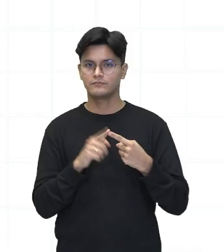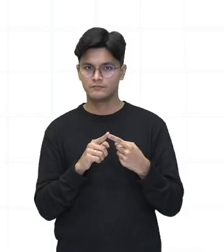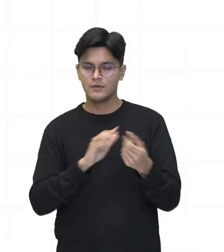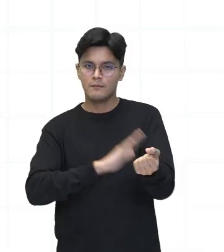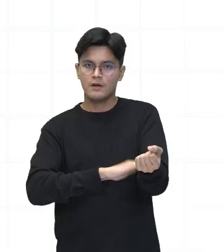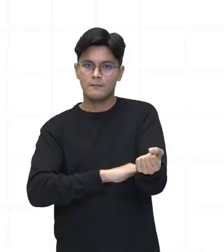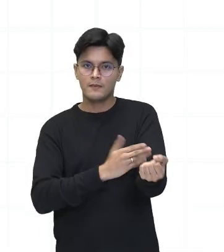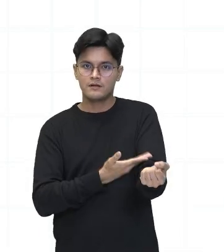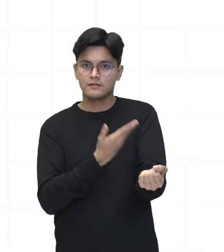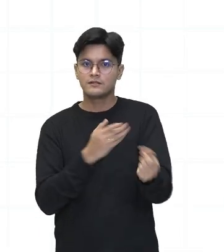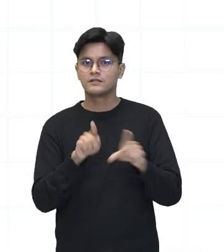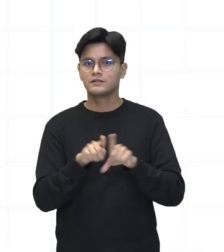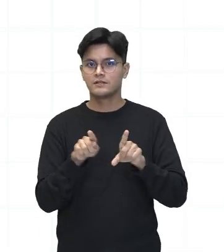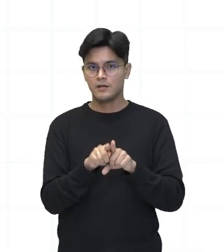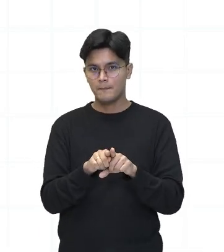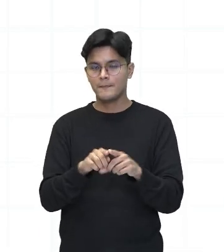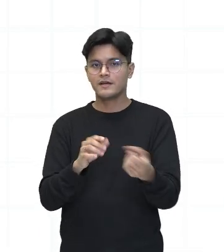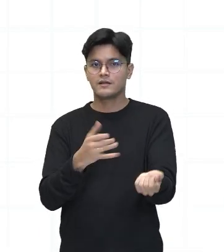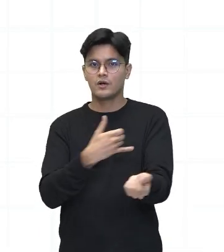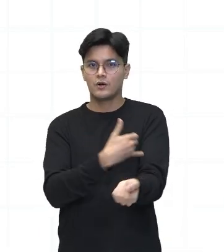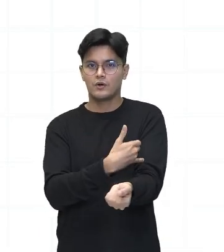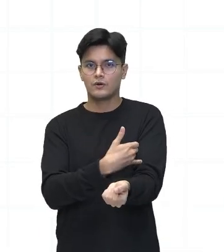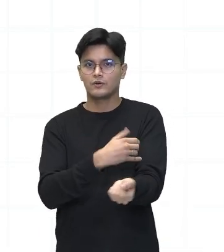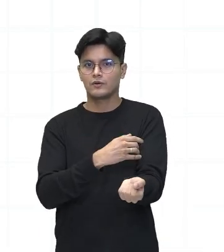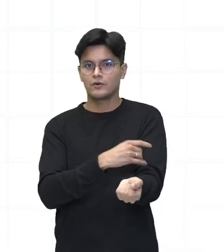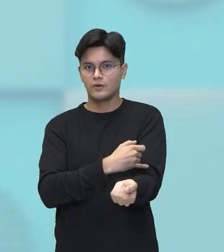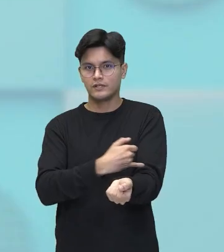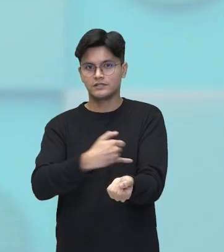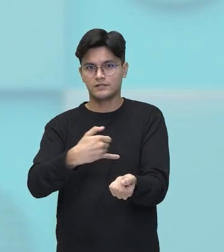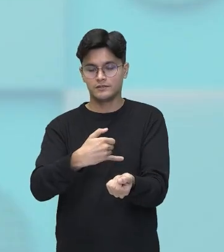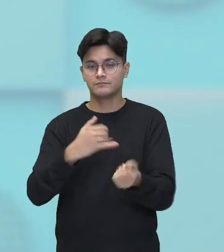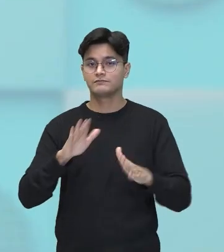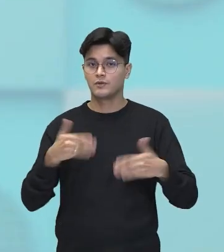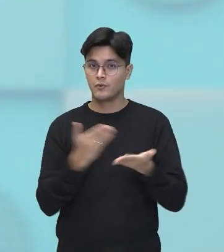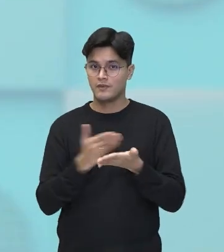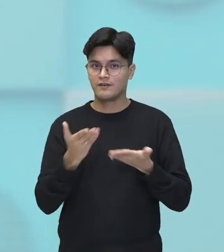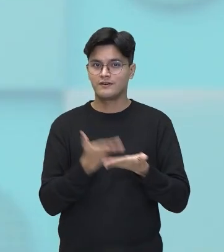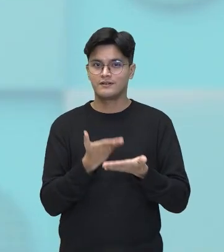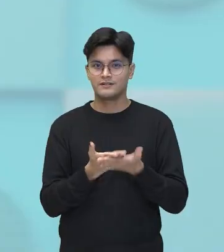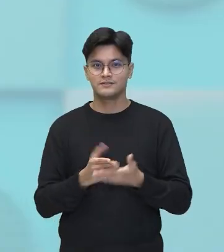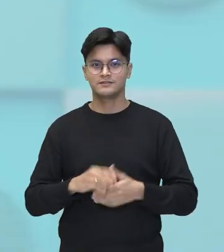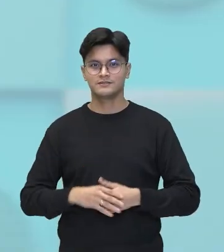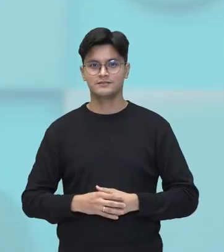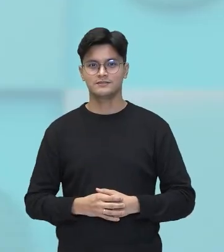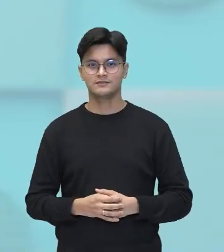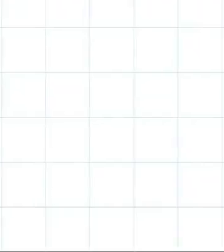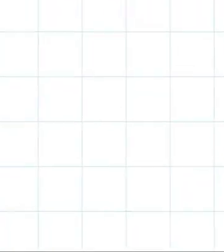arterial e dislipidemia. Beleza? Tá bom? Então vamos para a nossa aula, vamos lá.